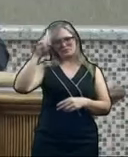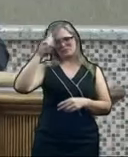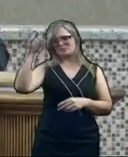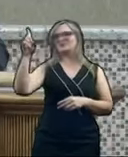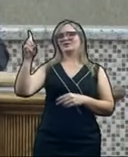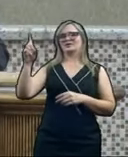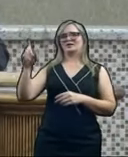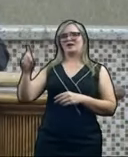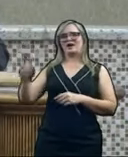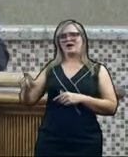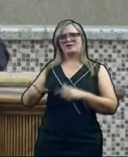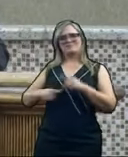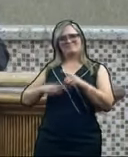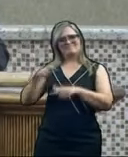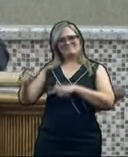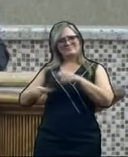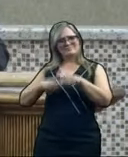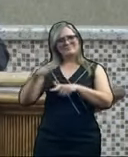ao apegar-se